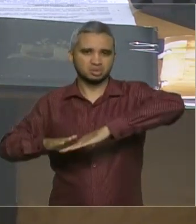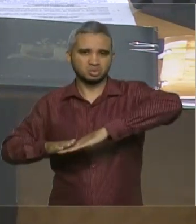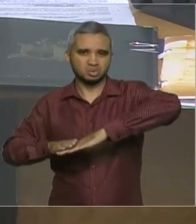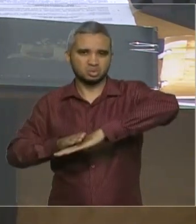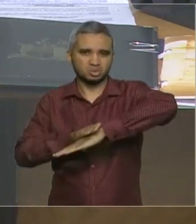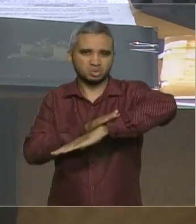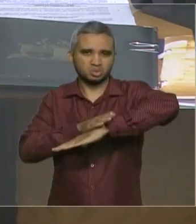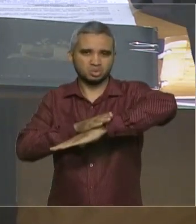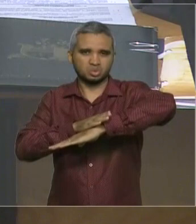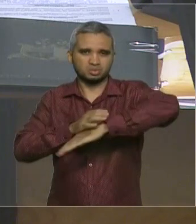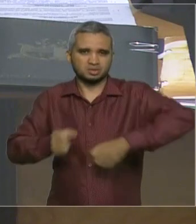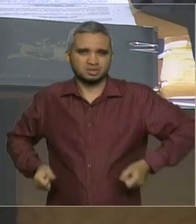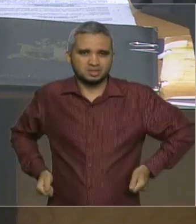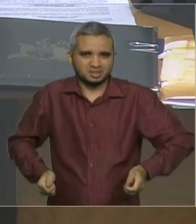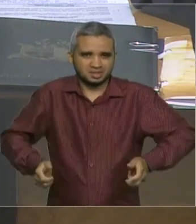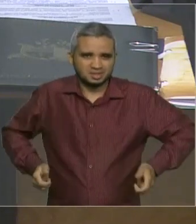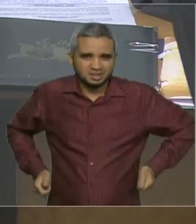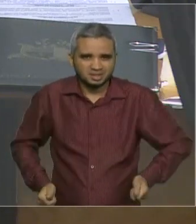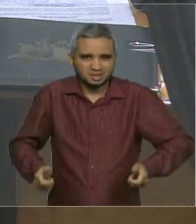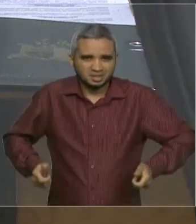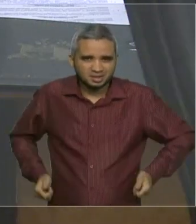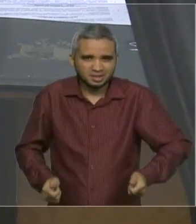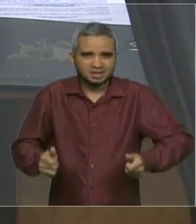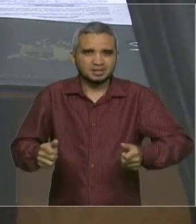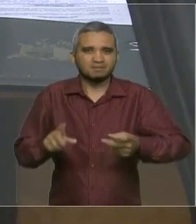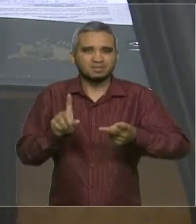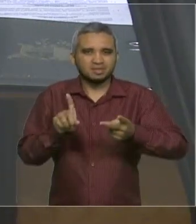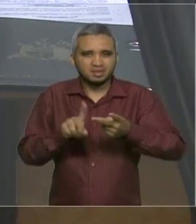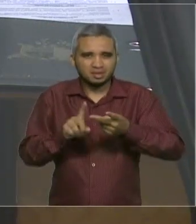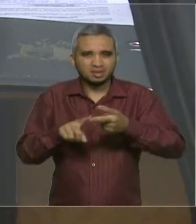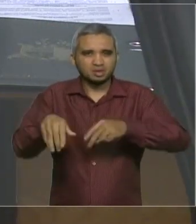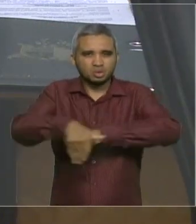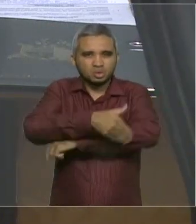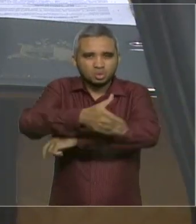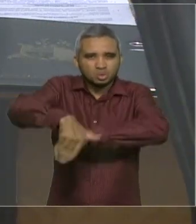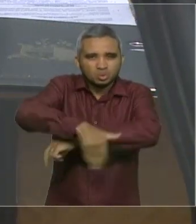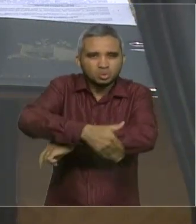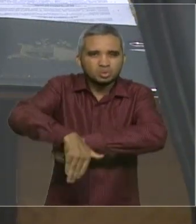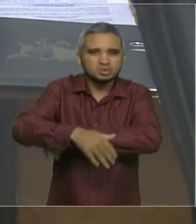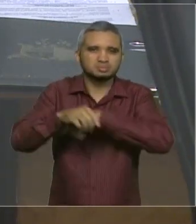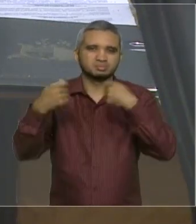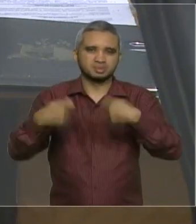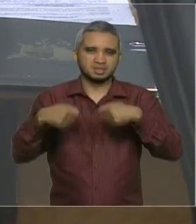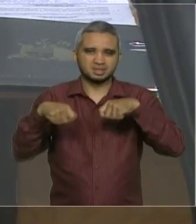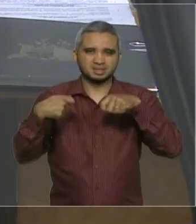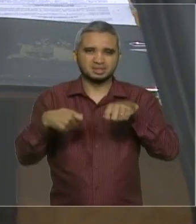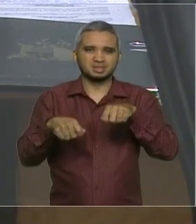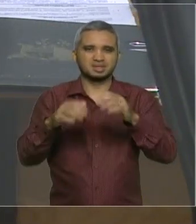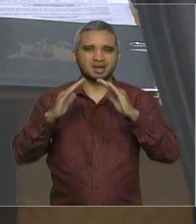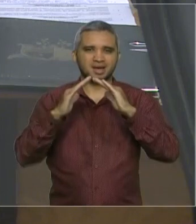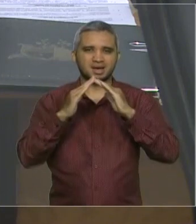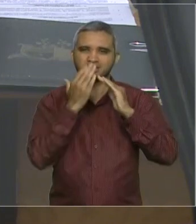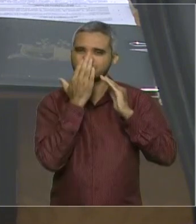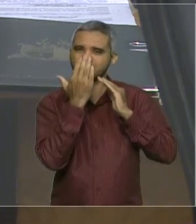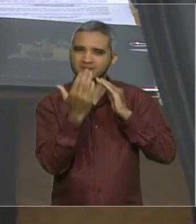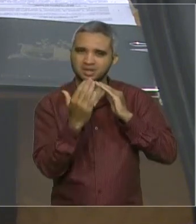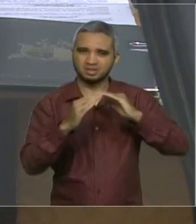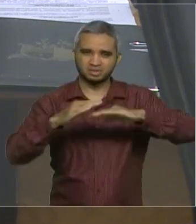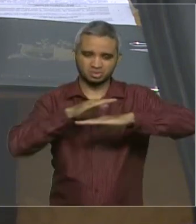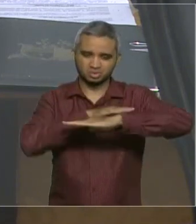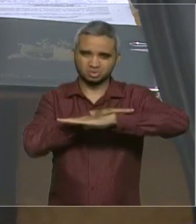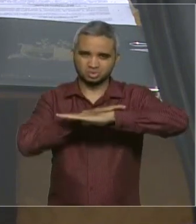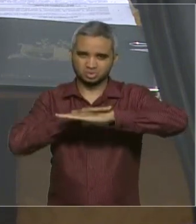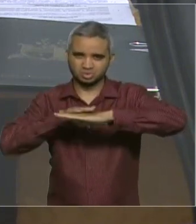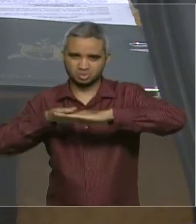mais acessíveis. Mas muito mais do que isso, a nossa luta